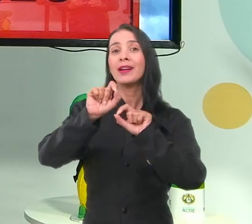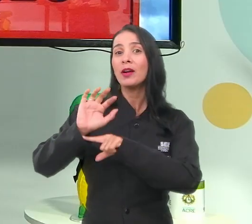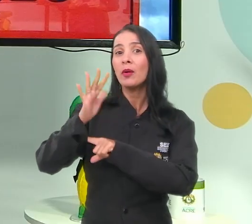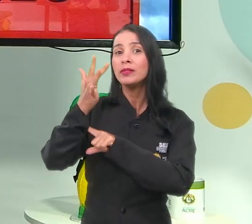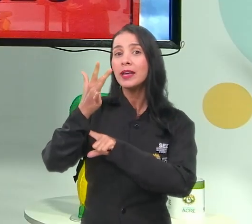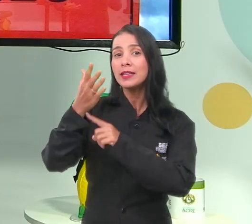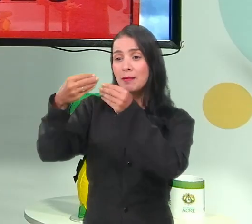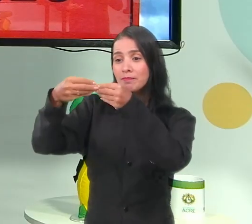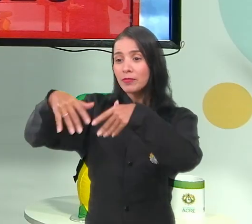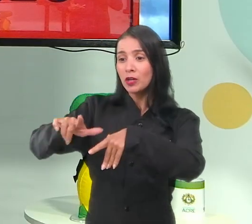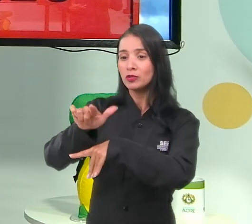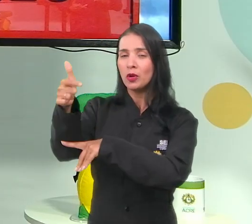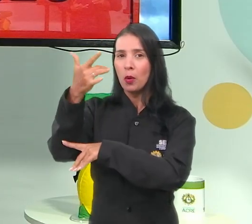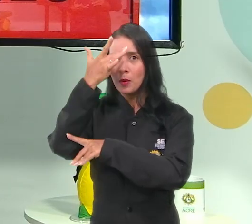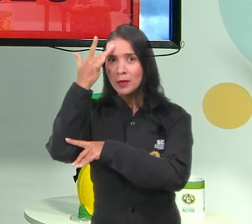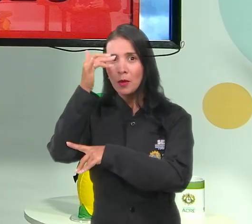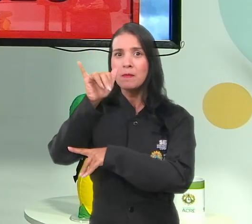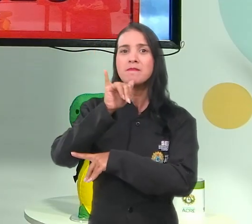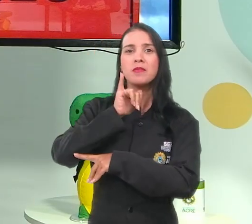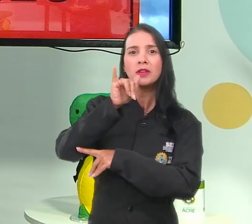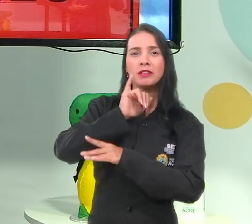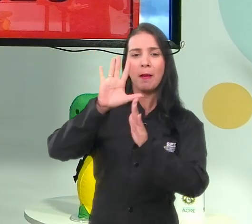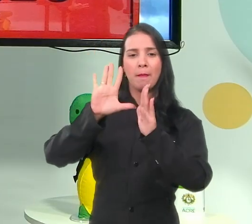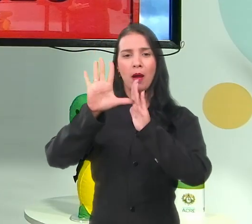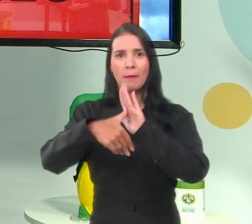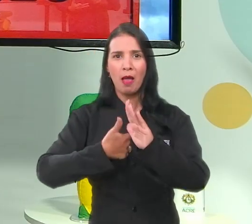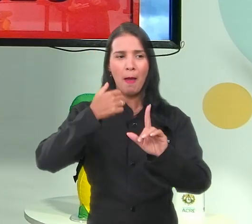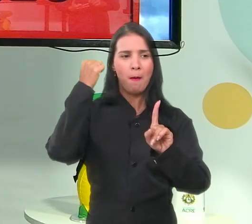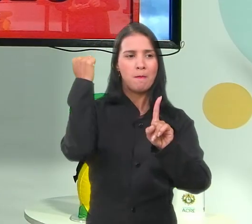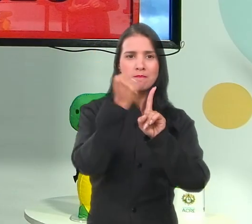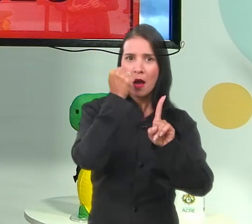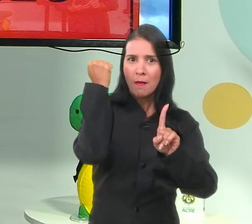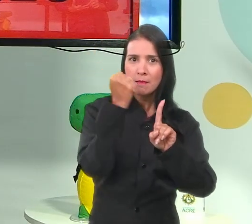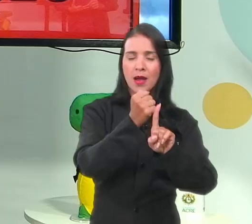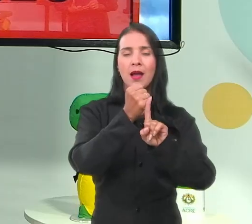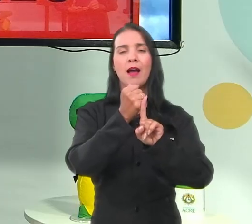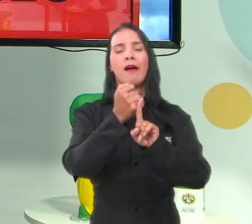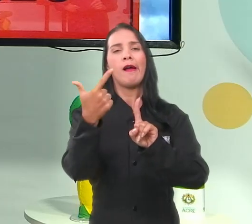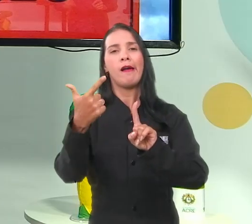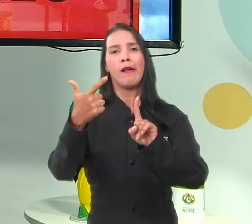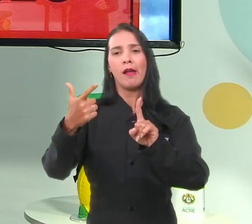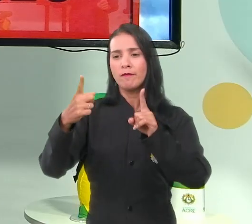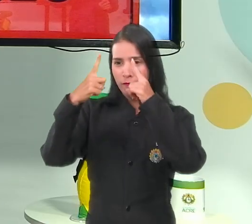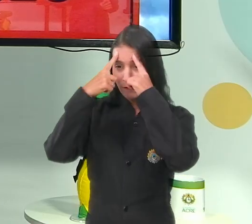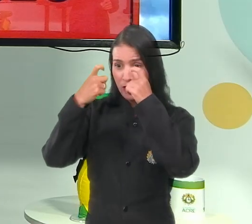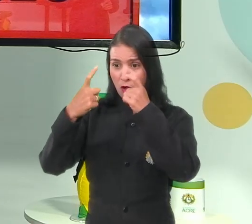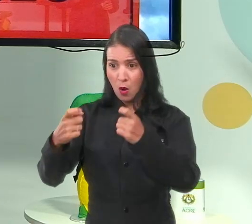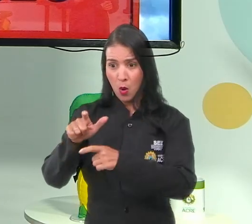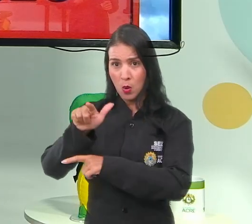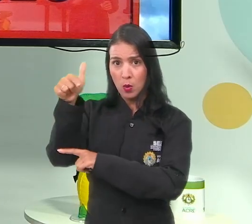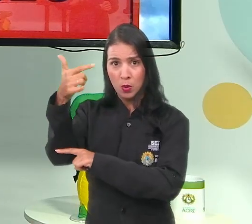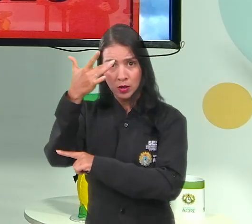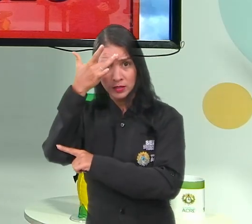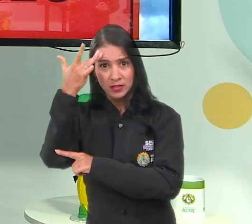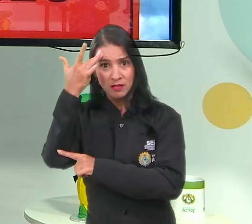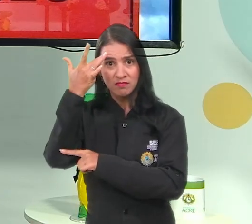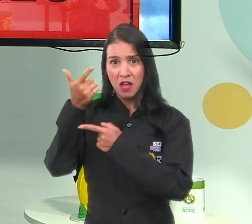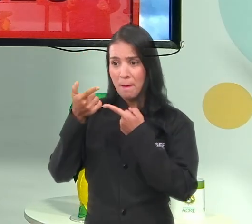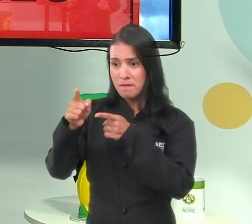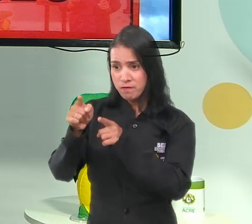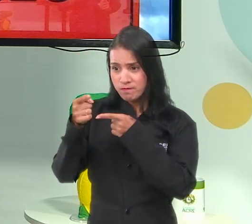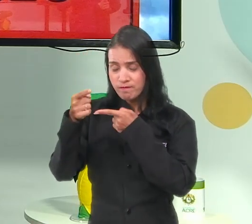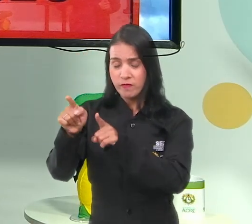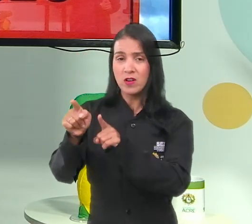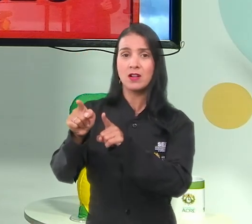situações de roubo, são situações de assassinato, são situações de maus tratos, são situações em que eu